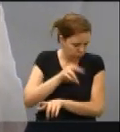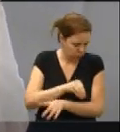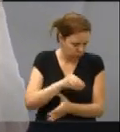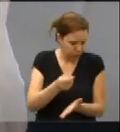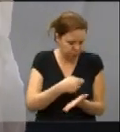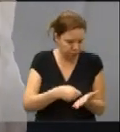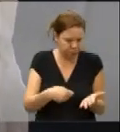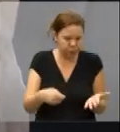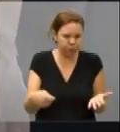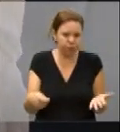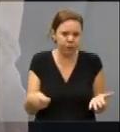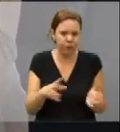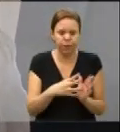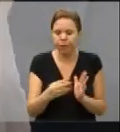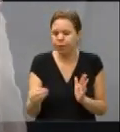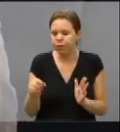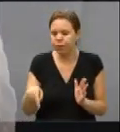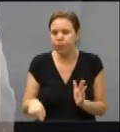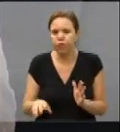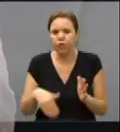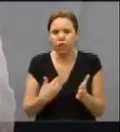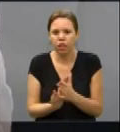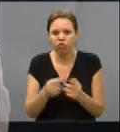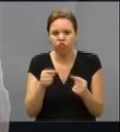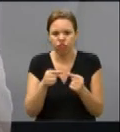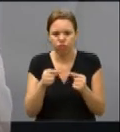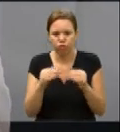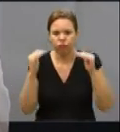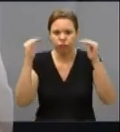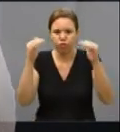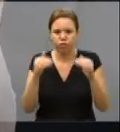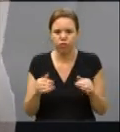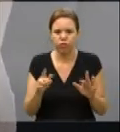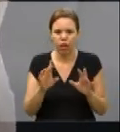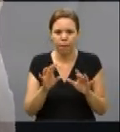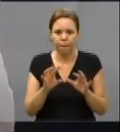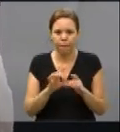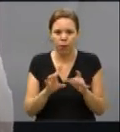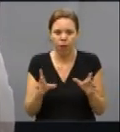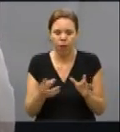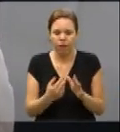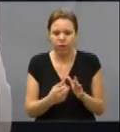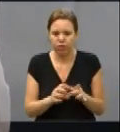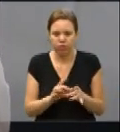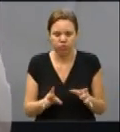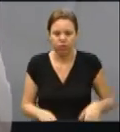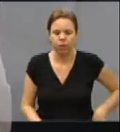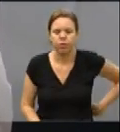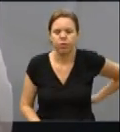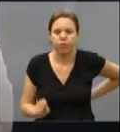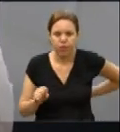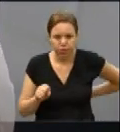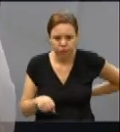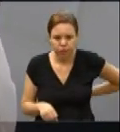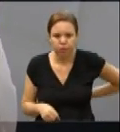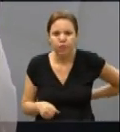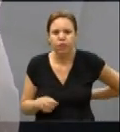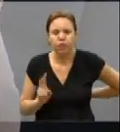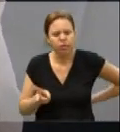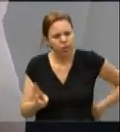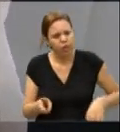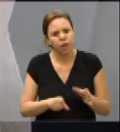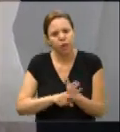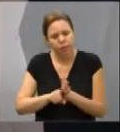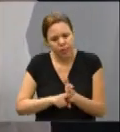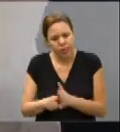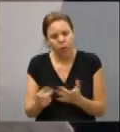poder ir copiando, até chegar nesse nível de fazer a mão livre? Sim. Não, sim, o meu estudo sempre